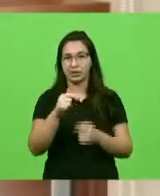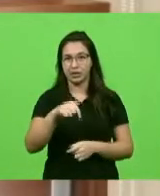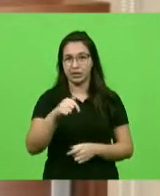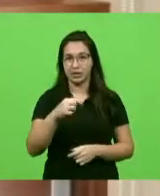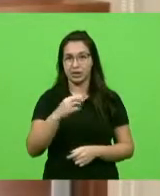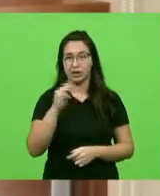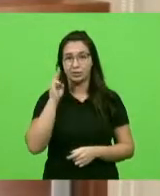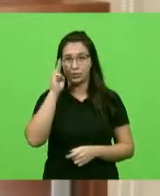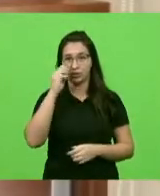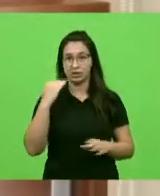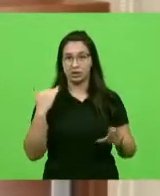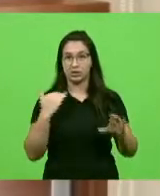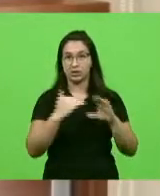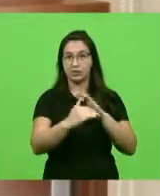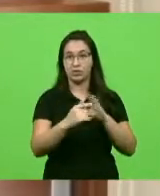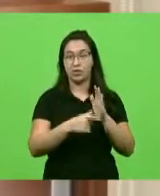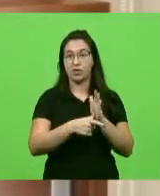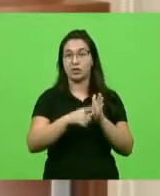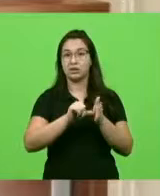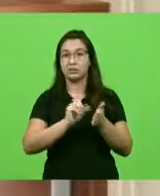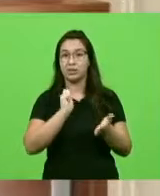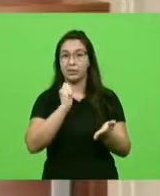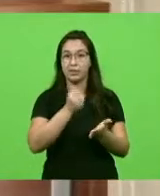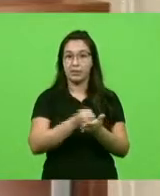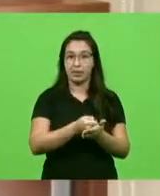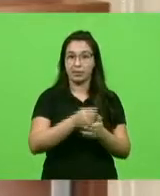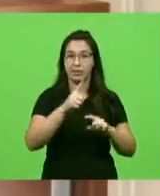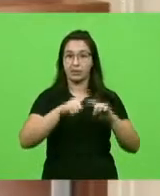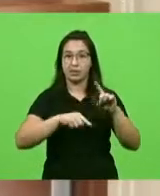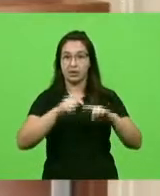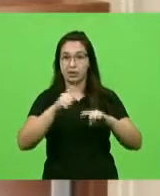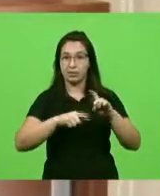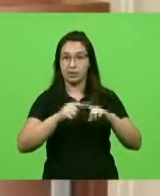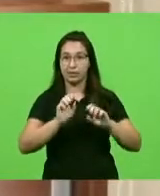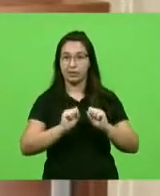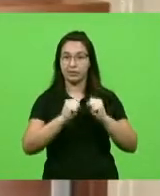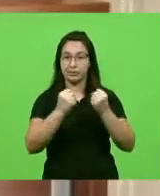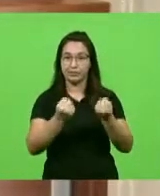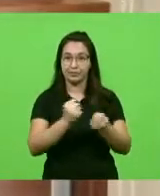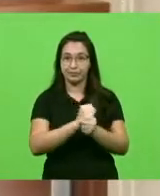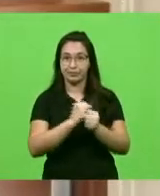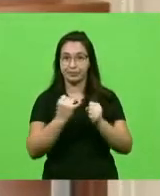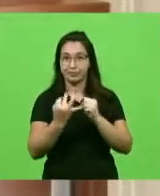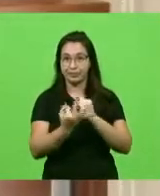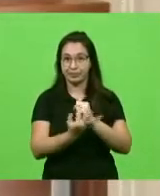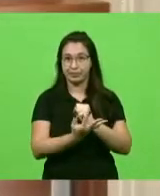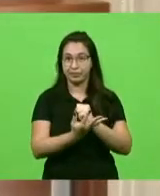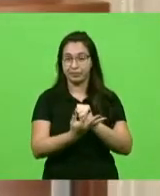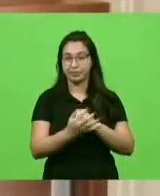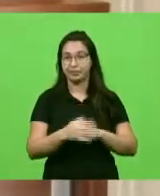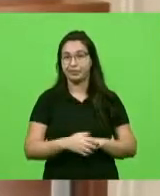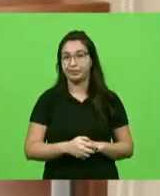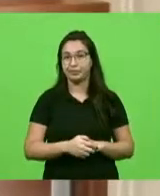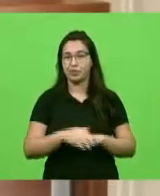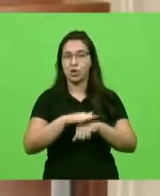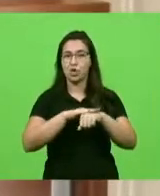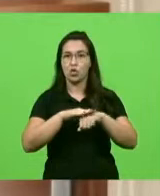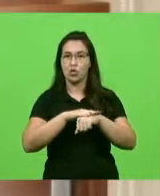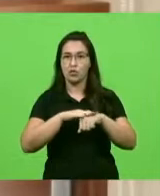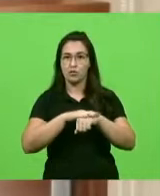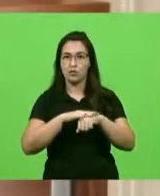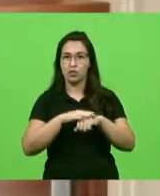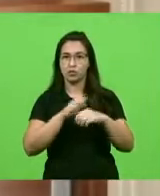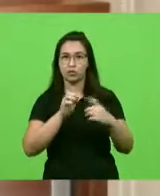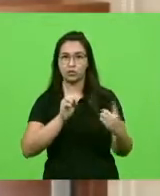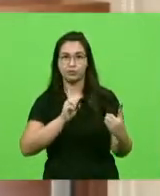a antecipação de pagamento na aquisição de equipamentos para enfrentamento da pandemia e conversou pessoalmente com o presidente do Tribunal